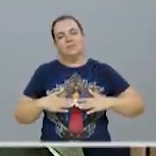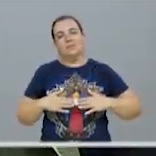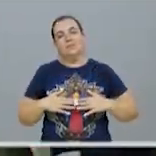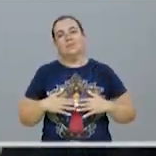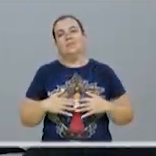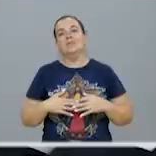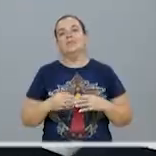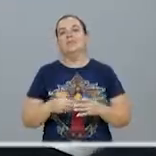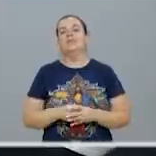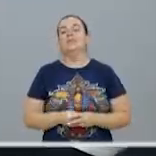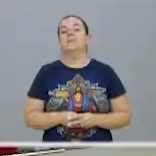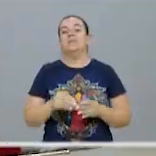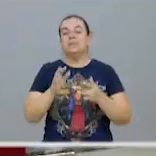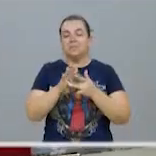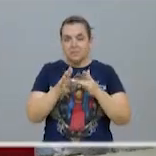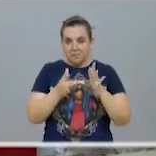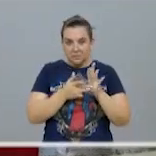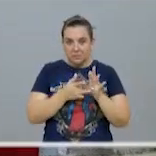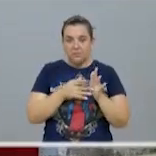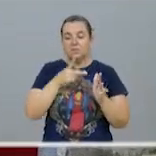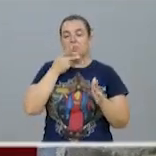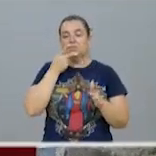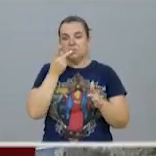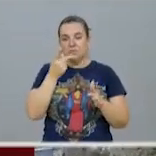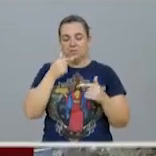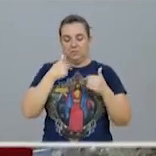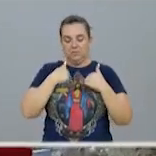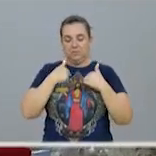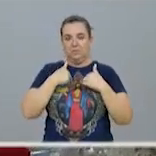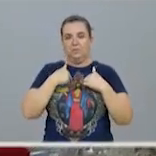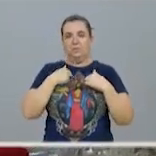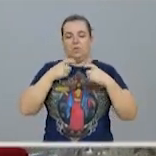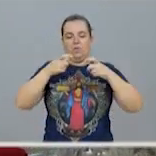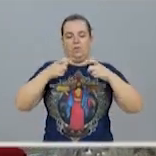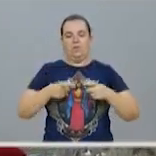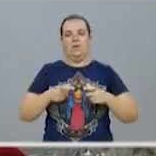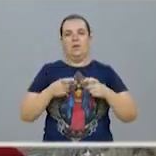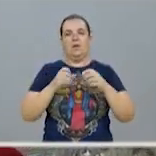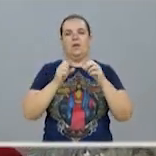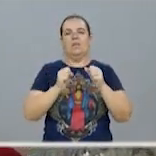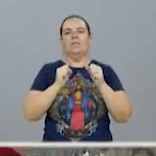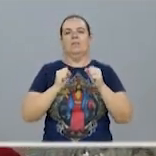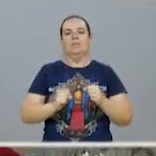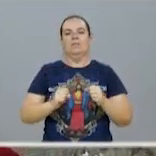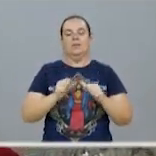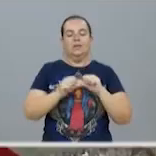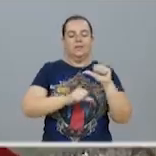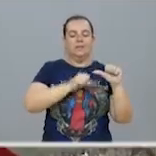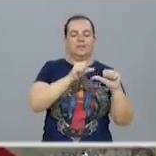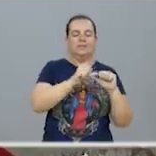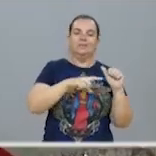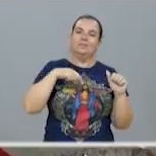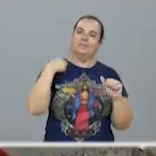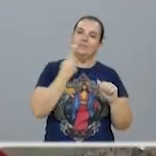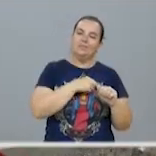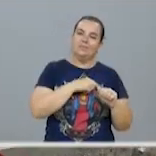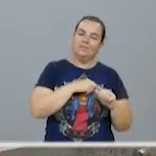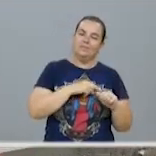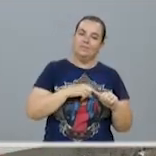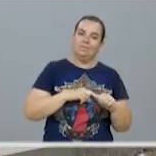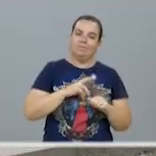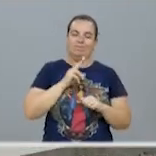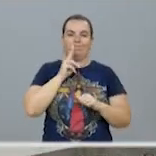como um lugar onde podemos restaurar as nossas forças. Agora você vai